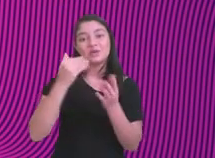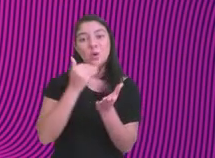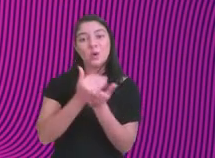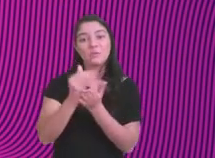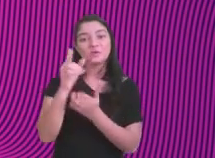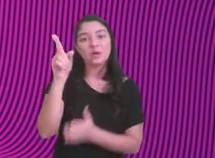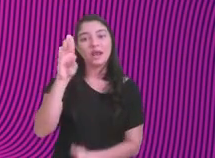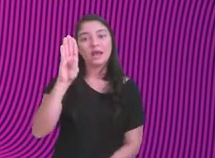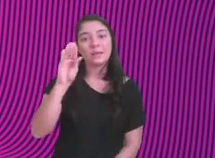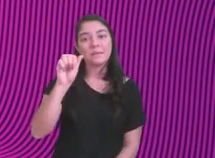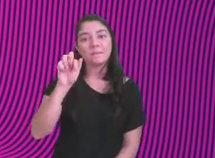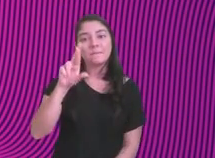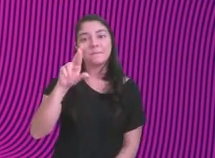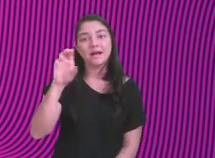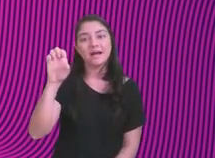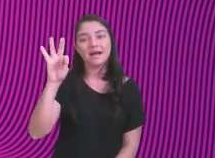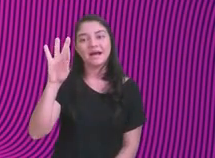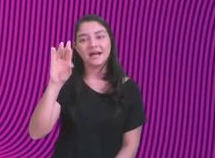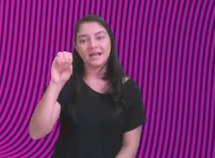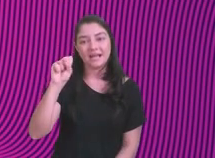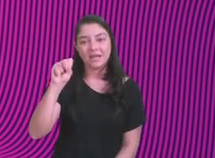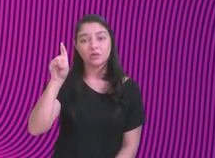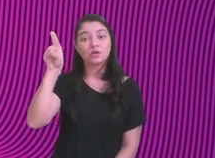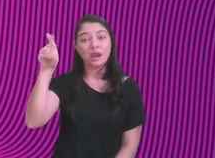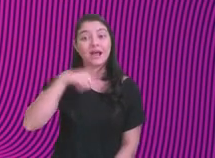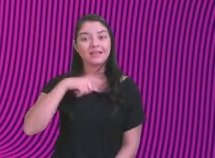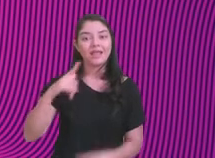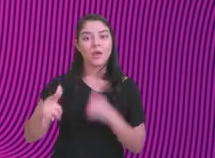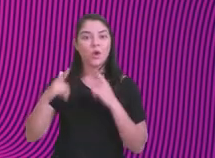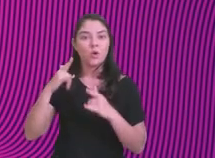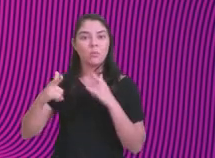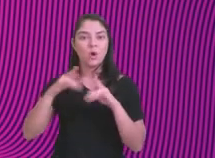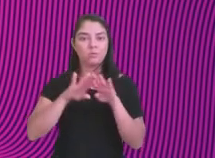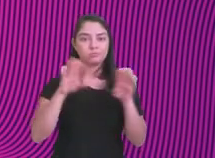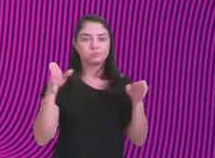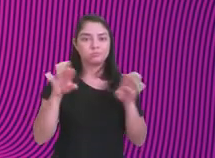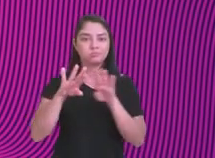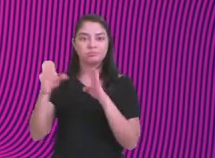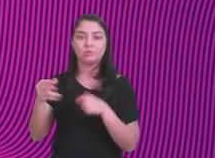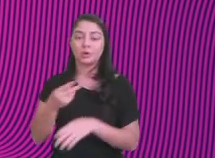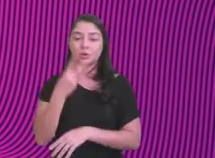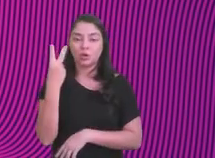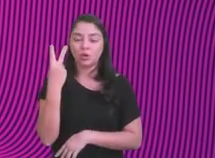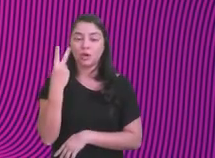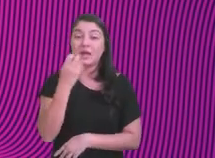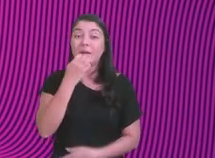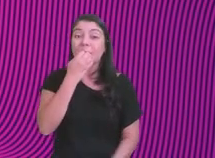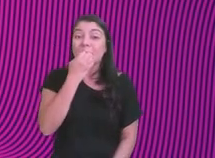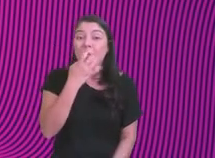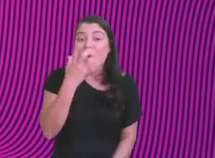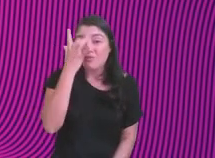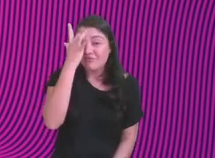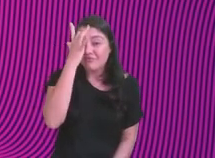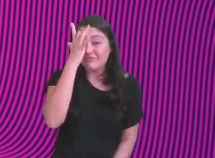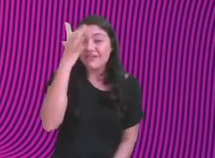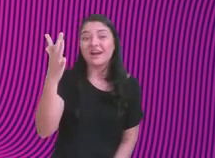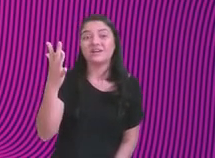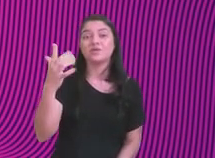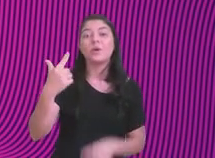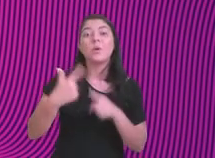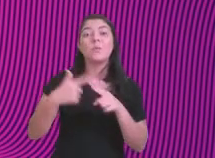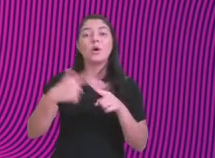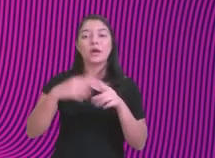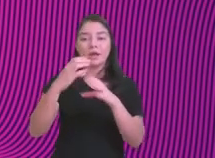robô com 2 consoles, e realmente isso facilita muito, muito, porque tanto o proctor como os cirurgiões que estão